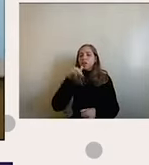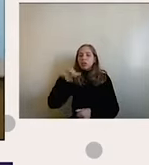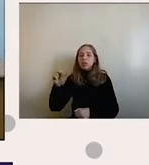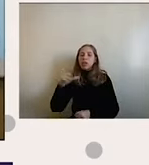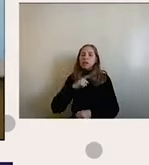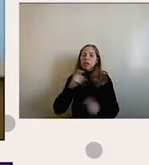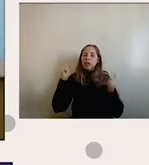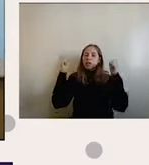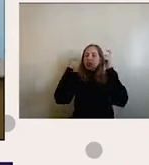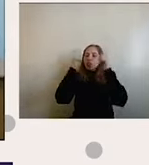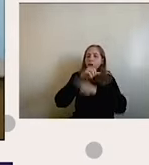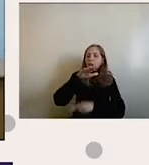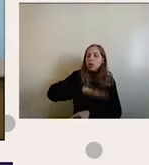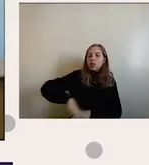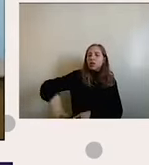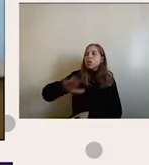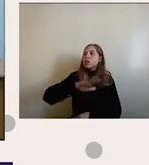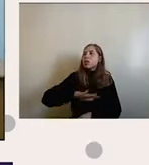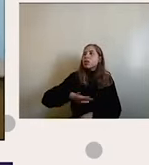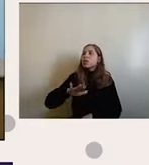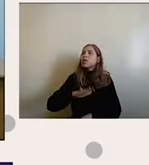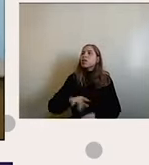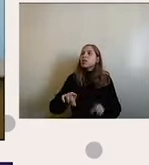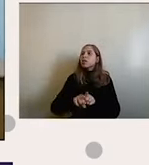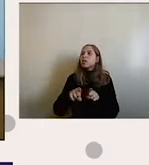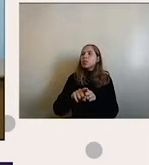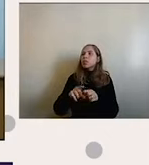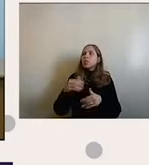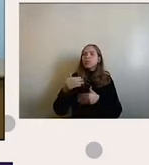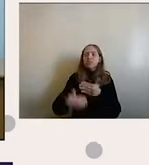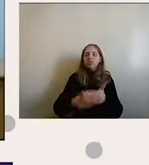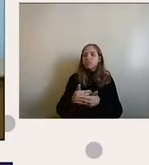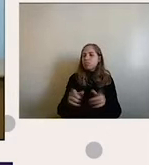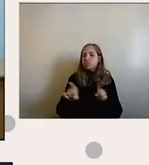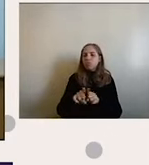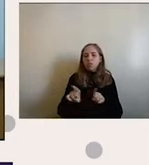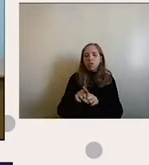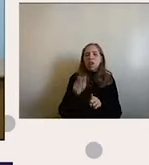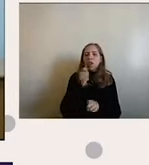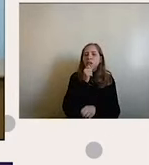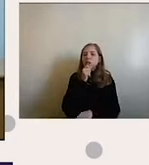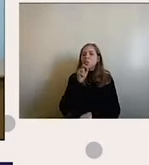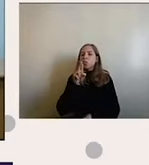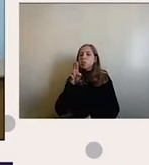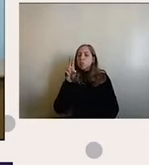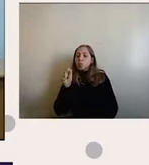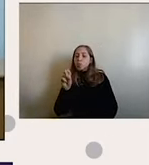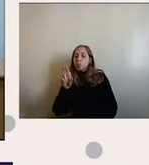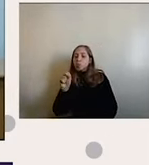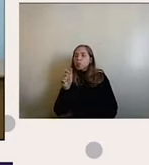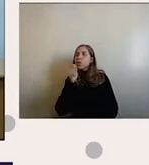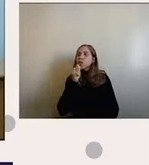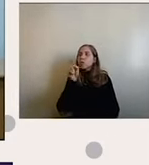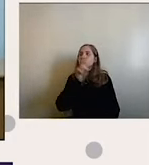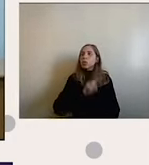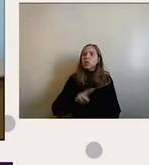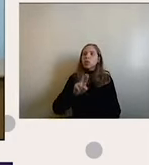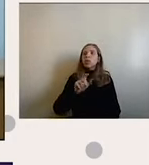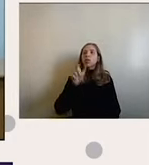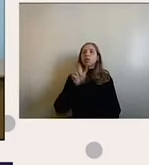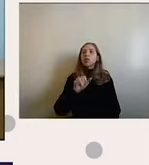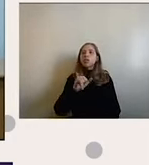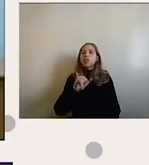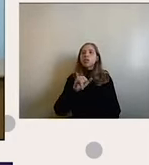né? Então, esse trabalhador, ele está na Previdência, ele é beneficiário, ele está no SUS, ele é usuário, ele está na empresa, ele é colaborador, né? Assim,